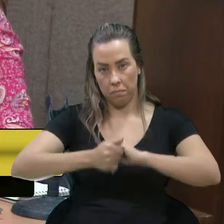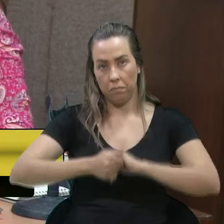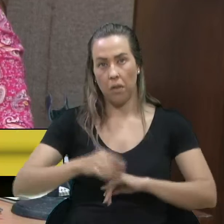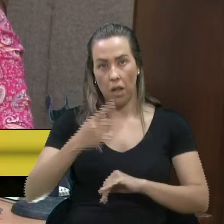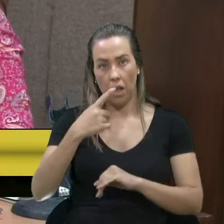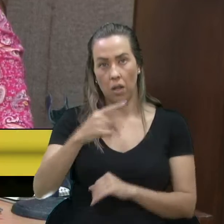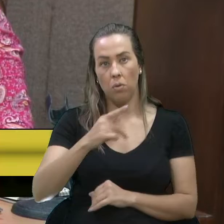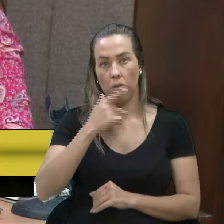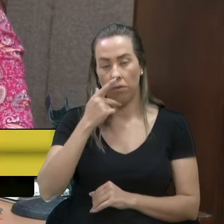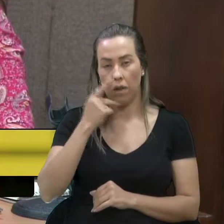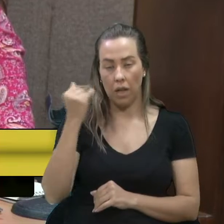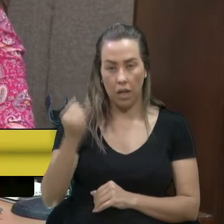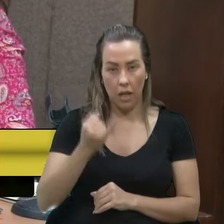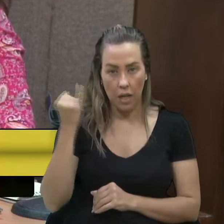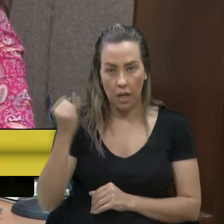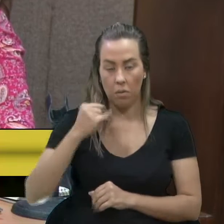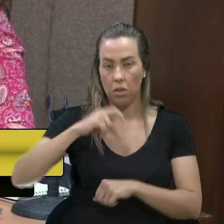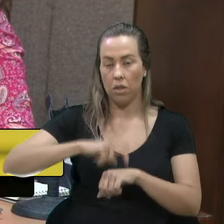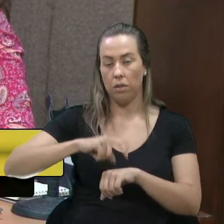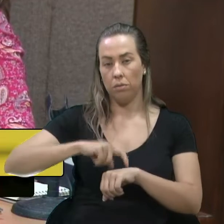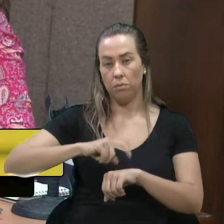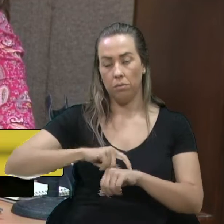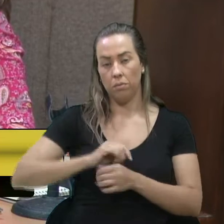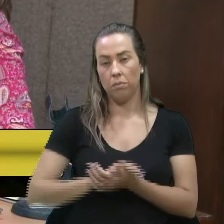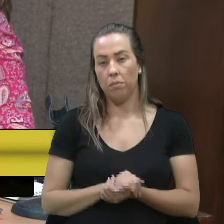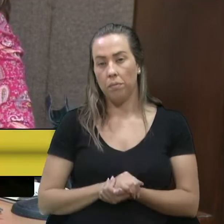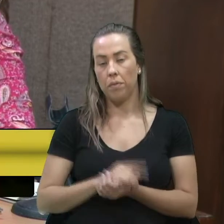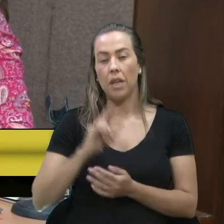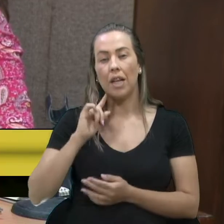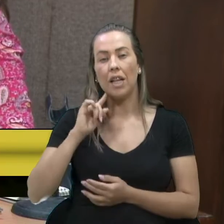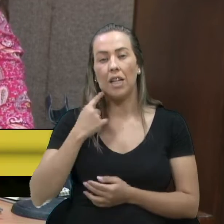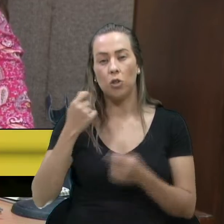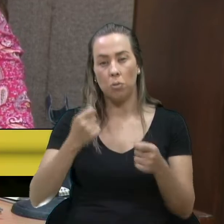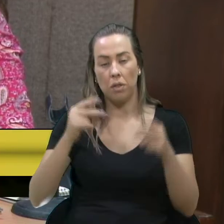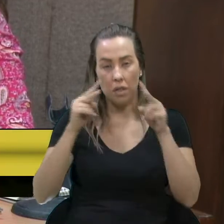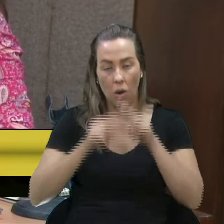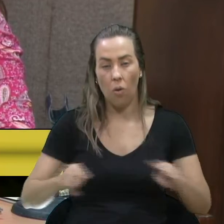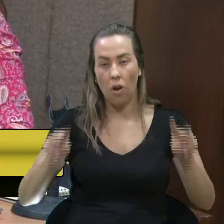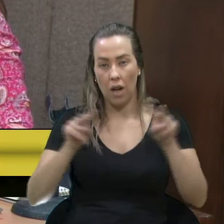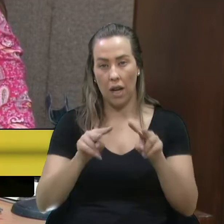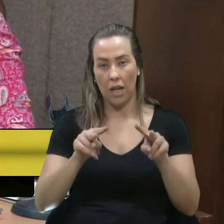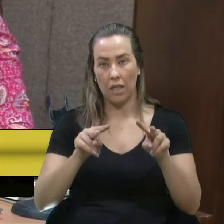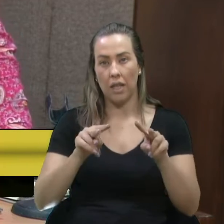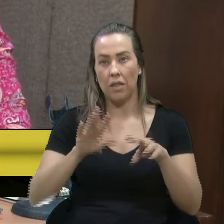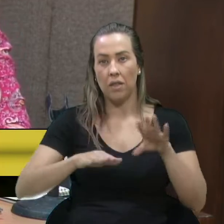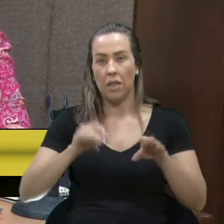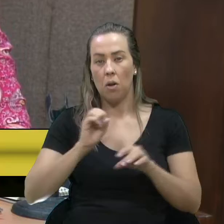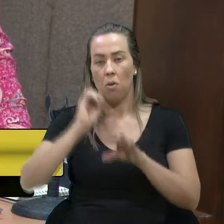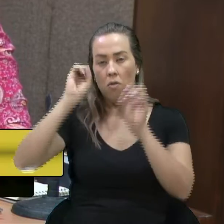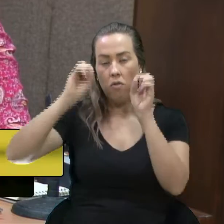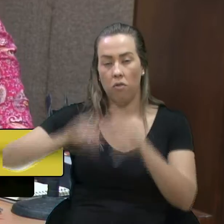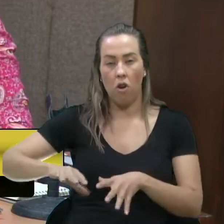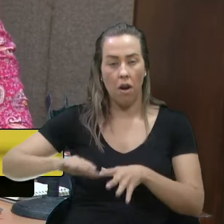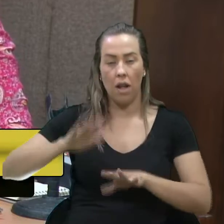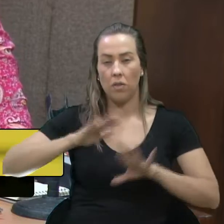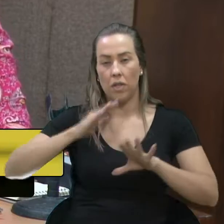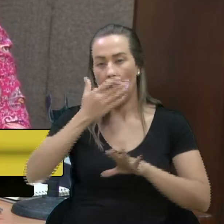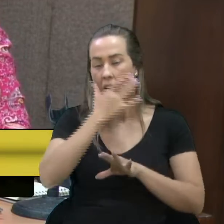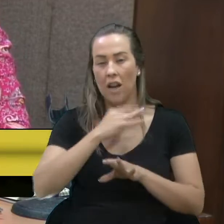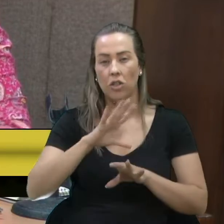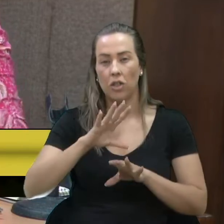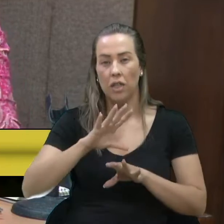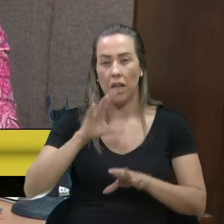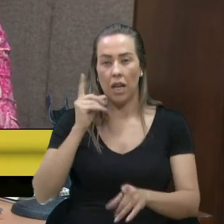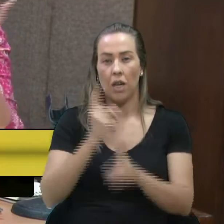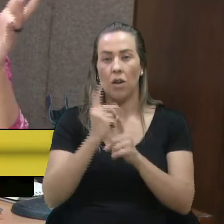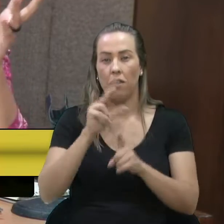acho que ela é extremamente importante nesse momento. Essa questão do lixo, ela precisa ser olhada, né? A gente descarta e acha que muitas pessoas acabam